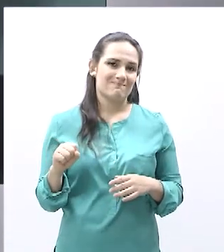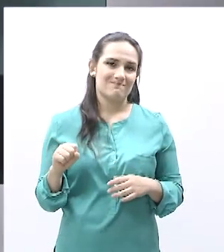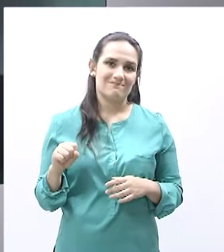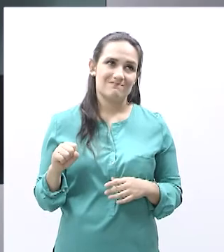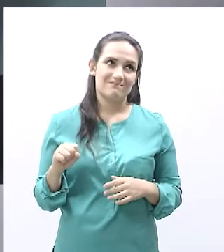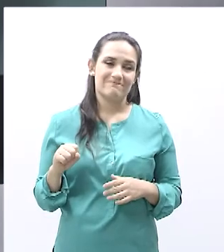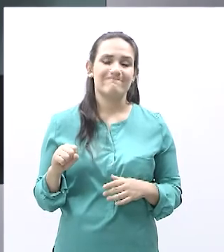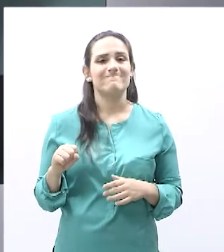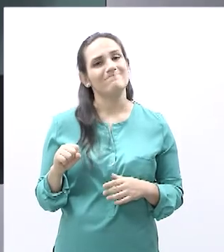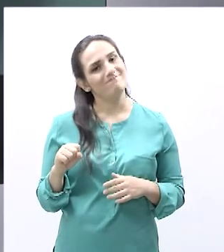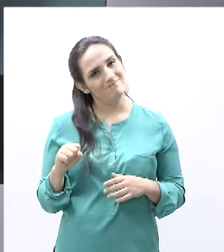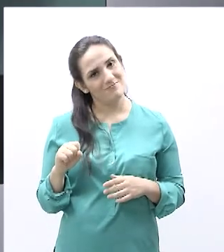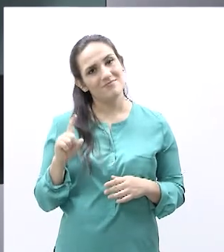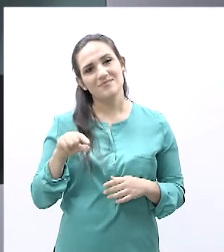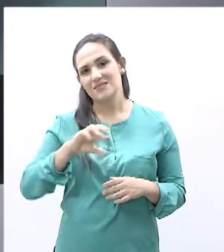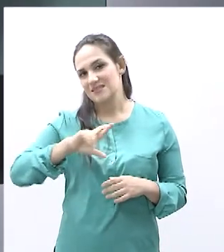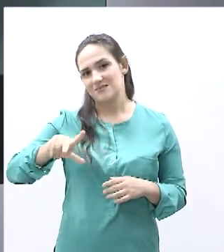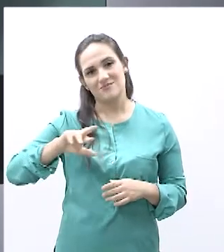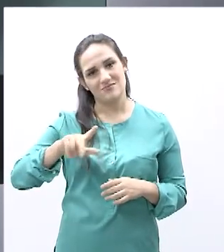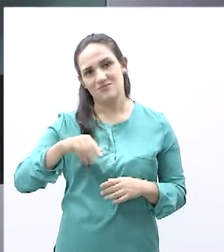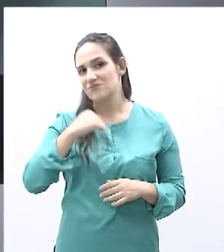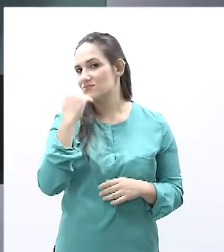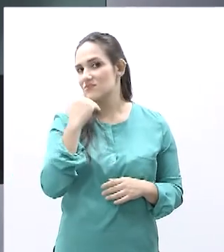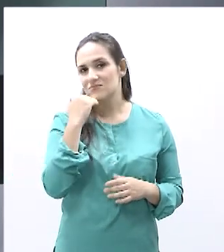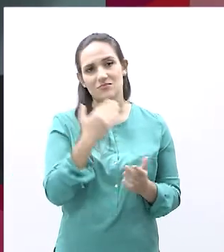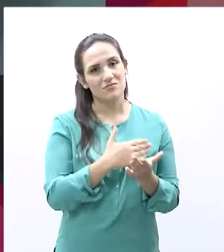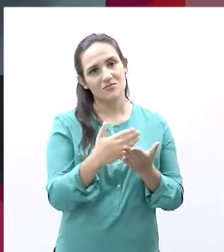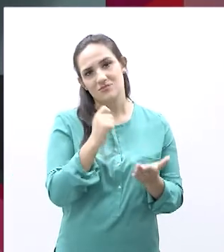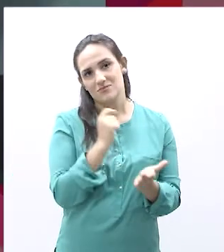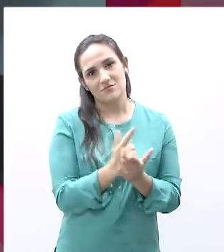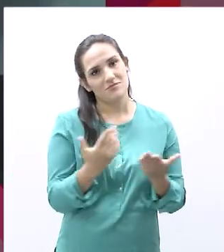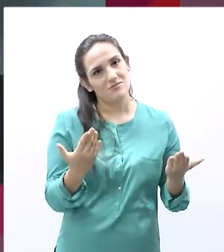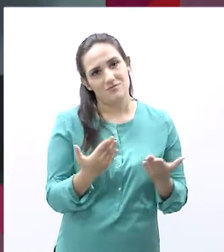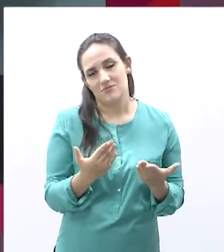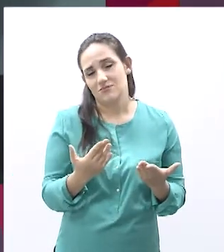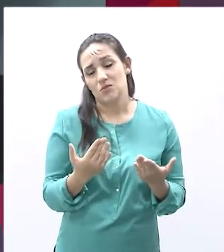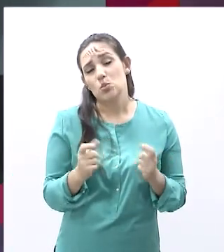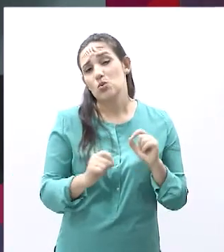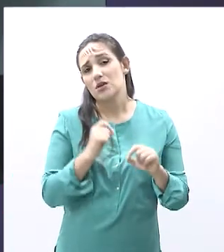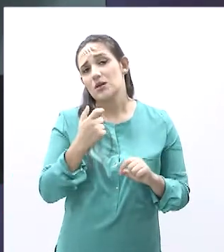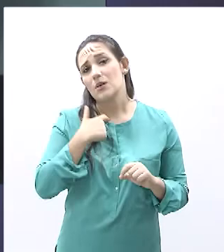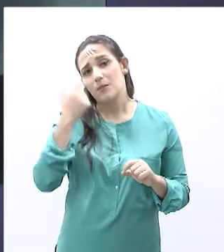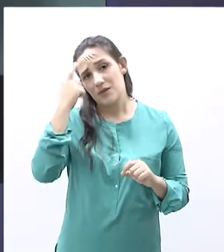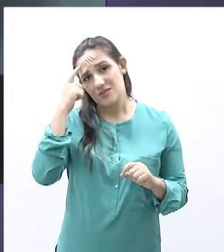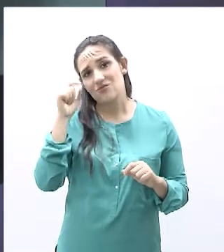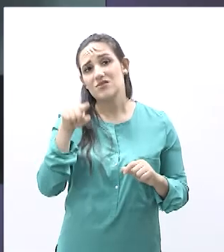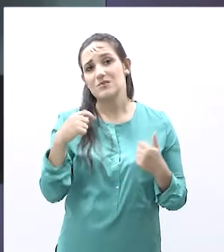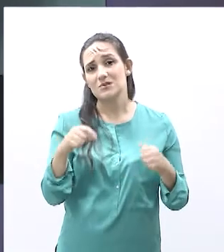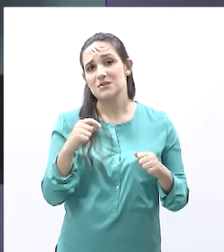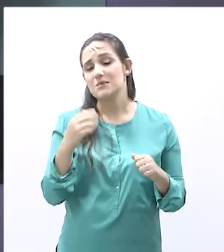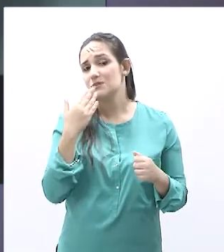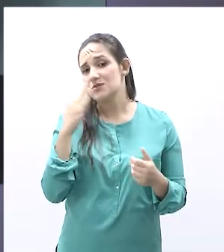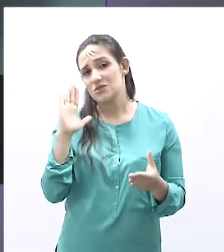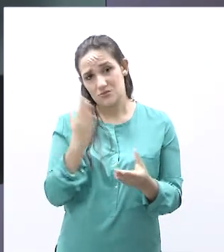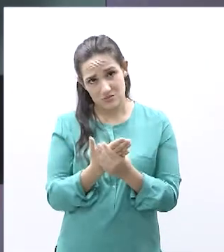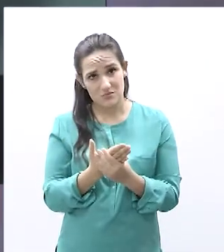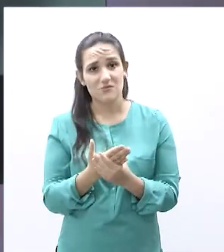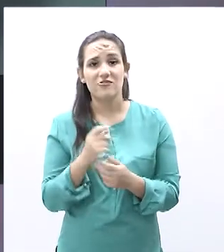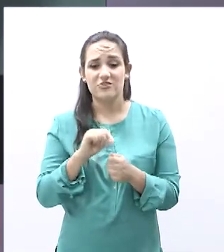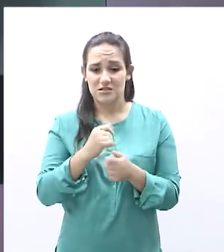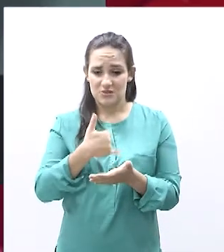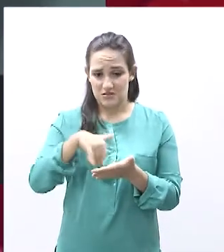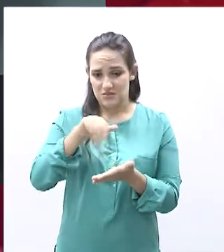contribuir, aí o caminho é outro. Não adianta começar a contribuir agora. O que eu entendo é que você pode